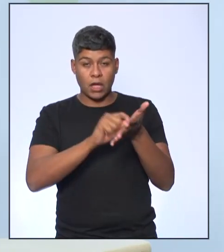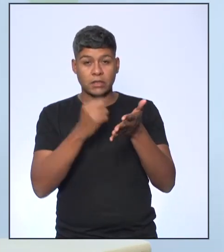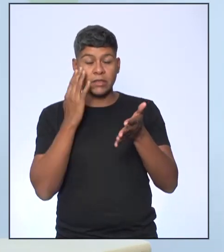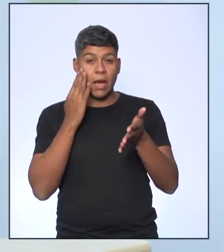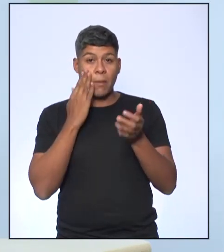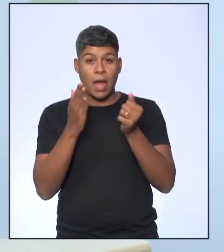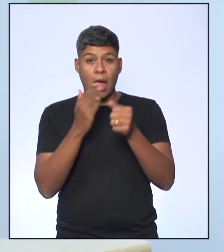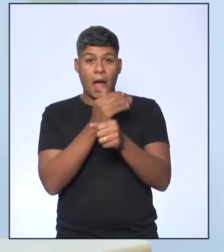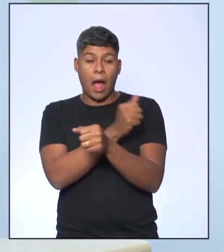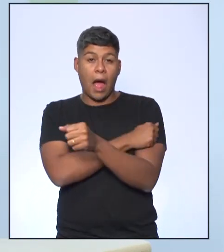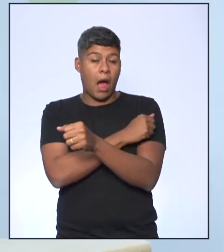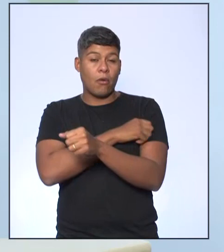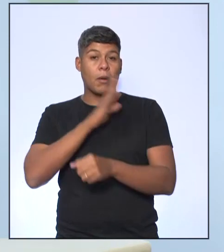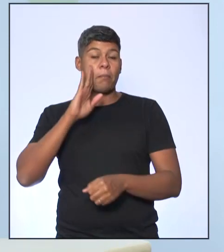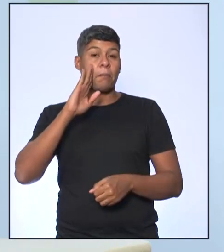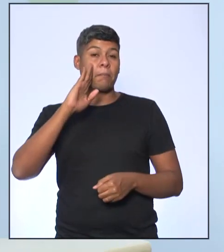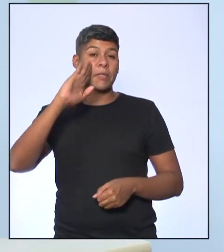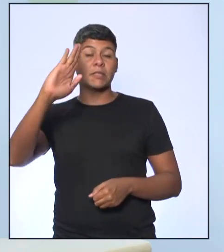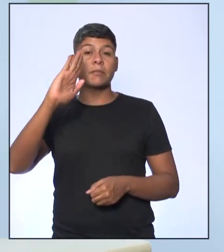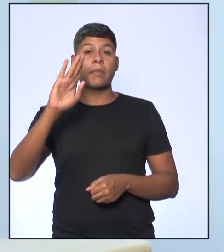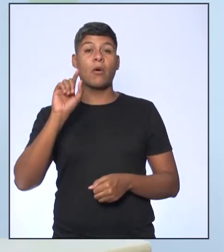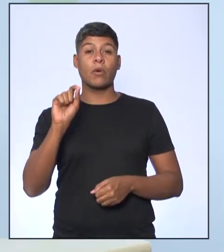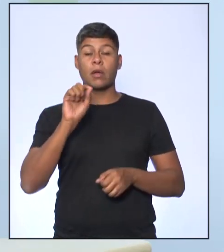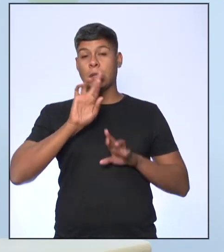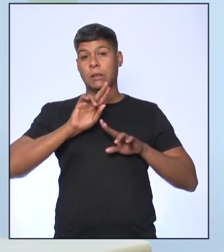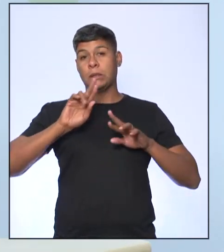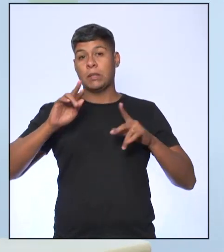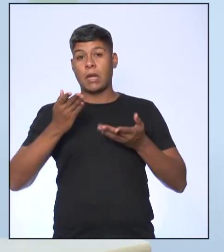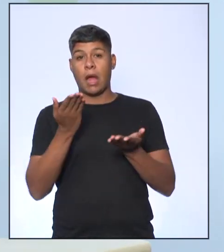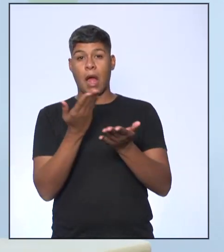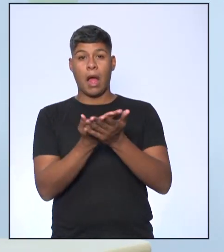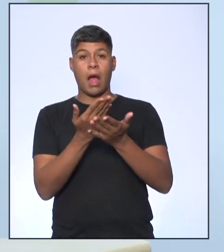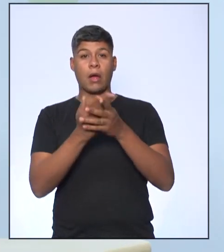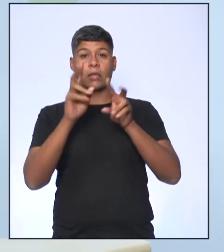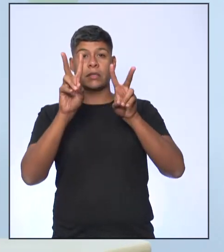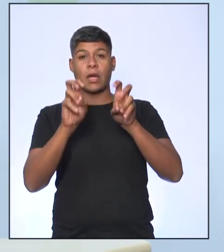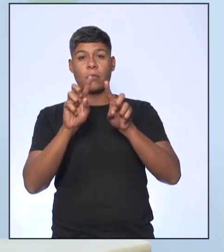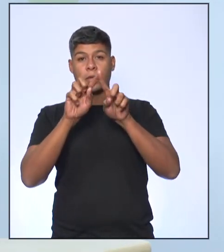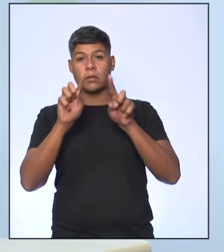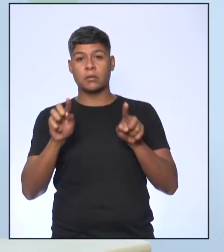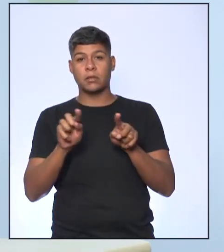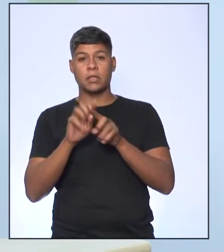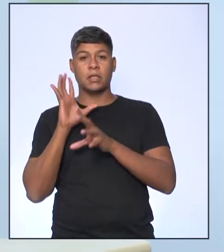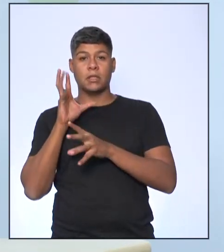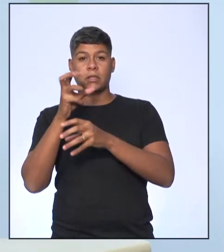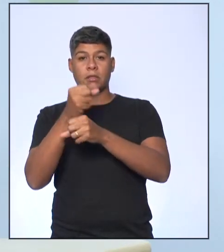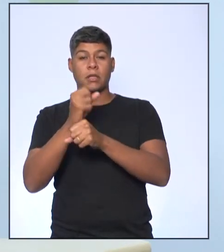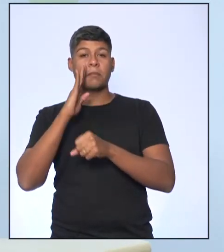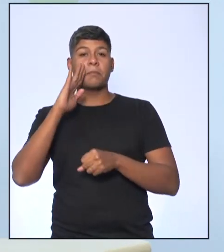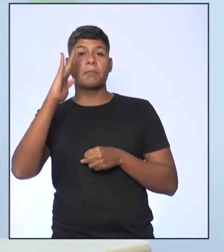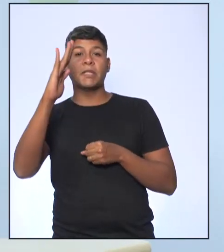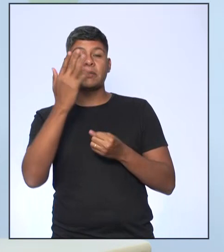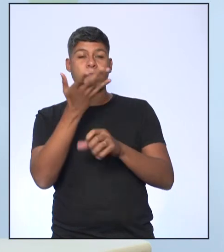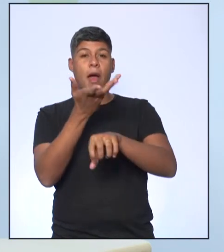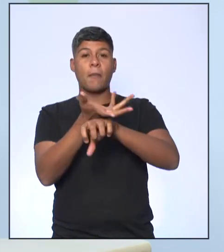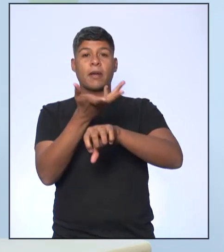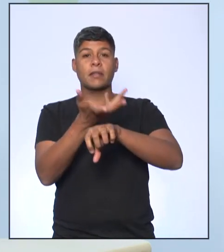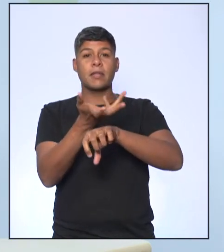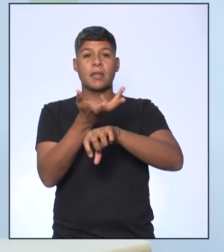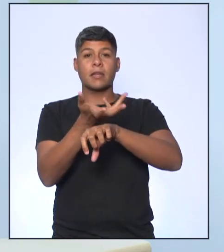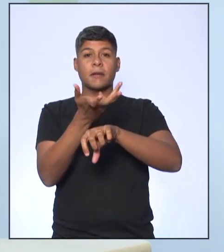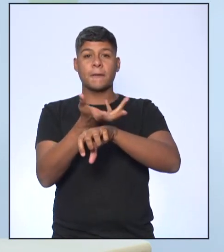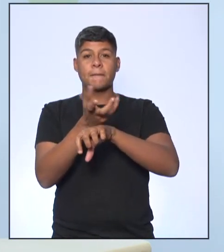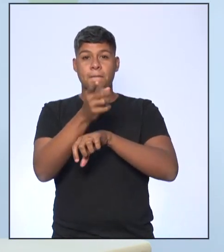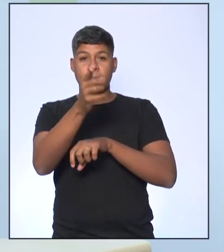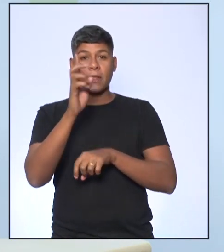aula basicamente é fundamental para as demais aulas relacionadas à trigonometria e é uma das principais matérias que